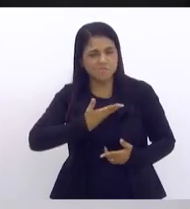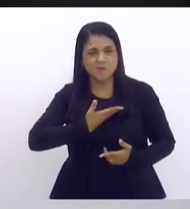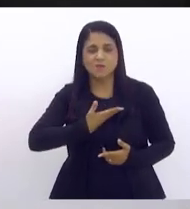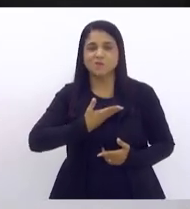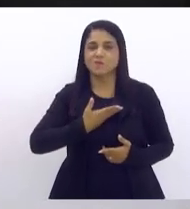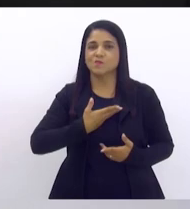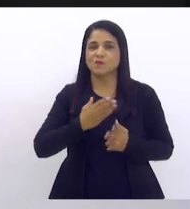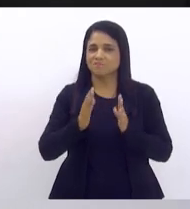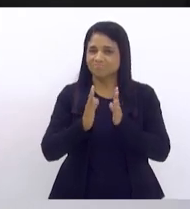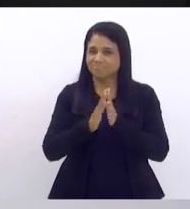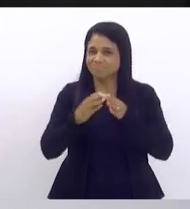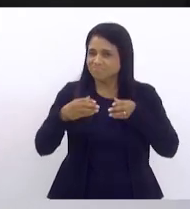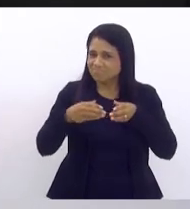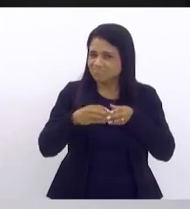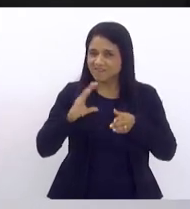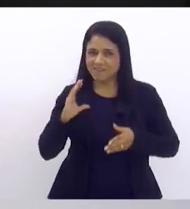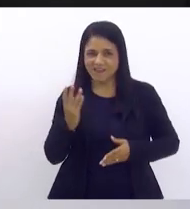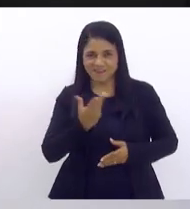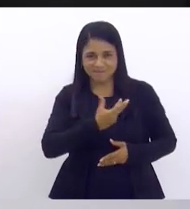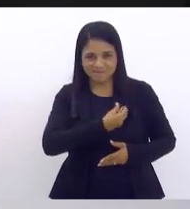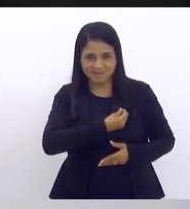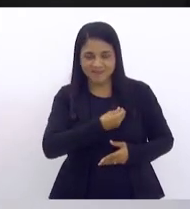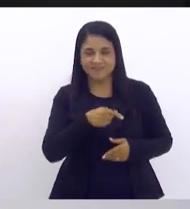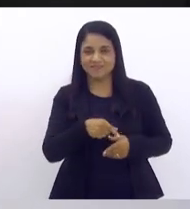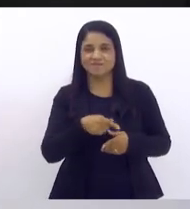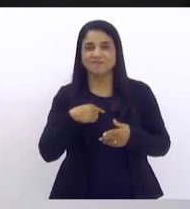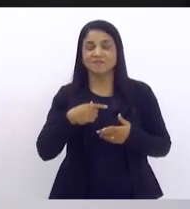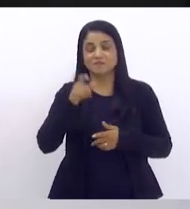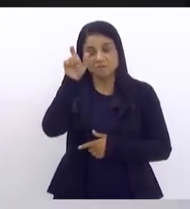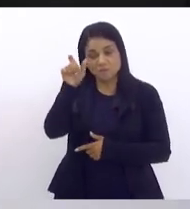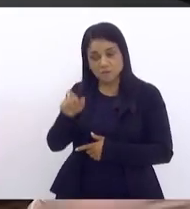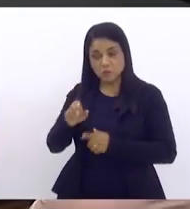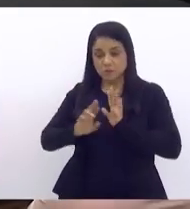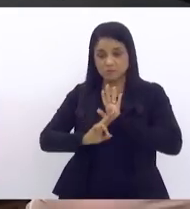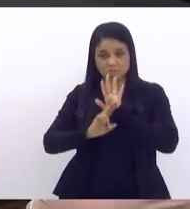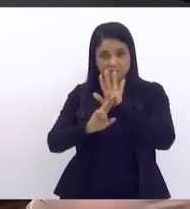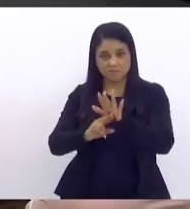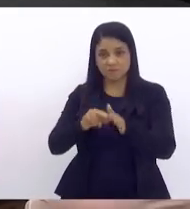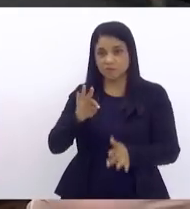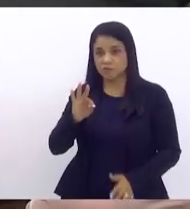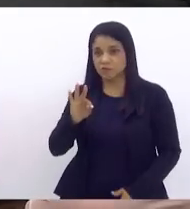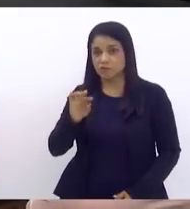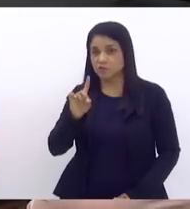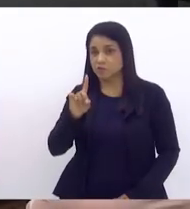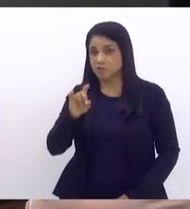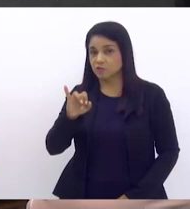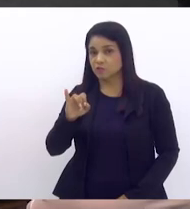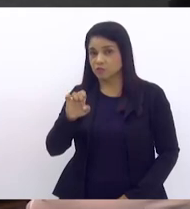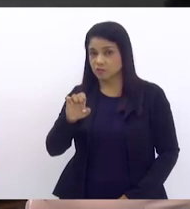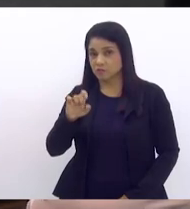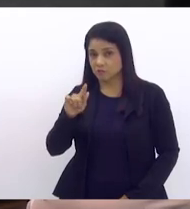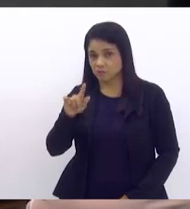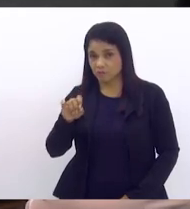sabem, e na pessoa do Diego, que está aqui... Cadê? Deixa eu dar um abraço.